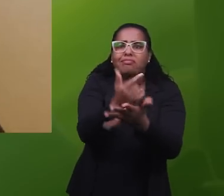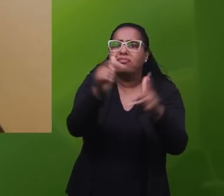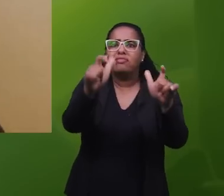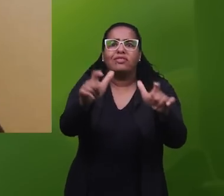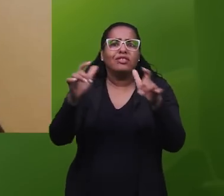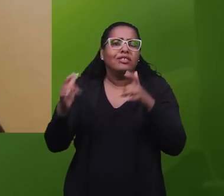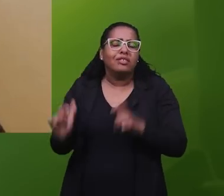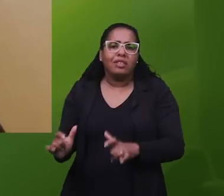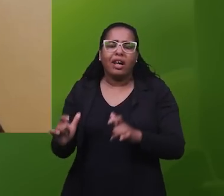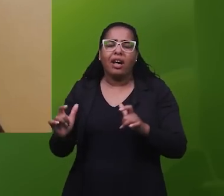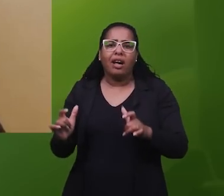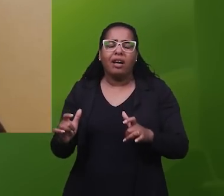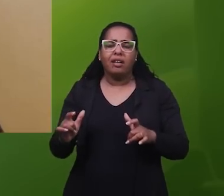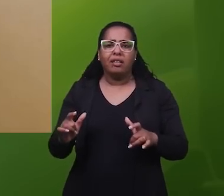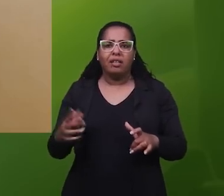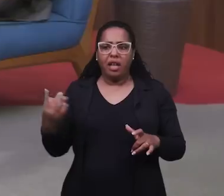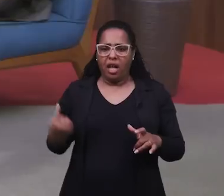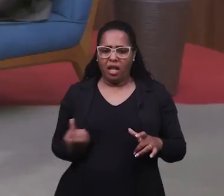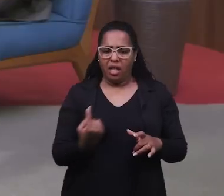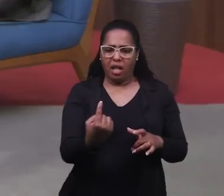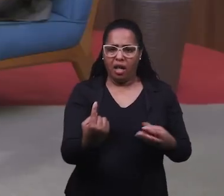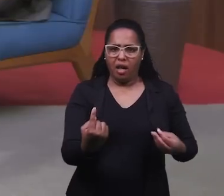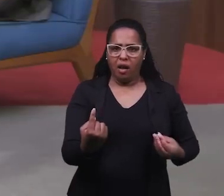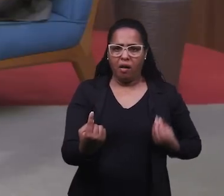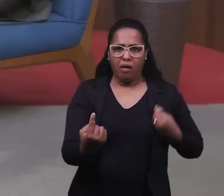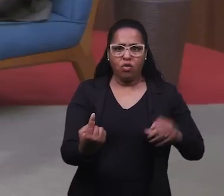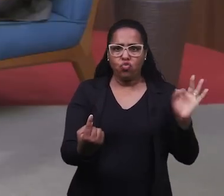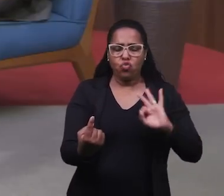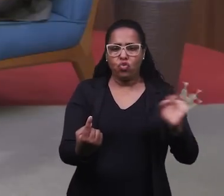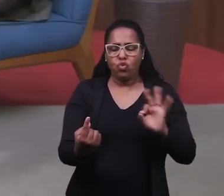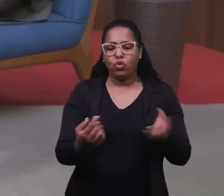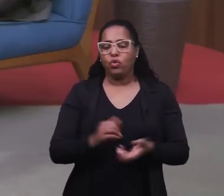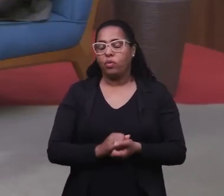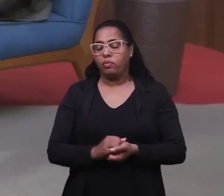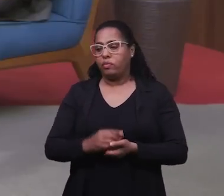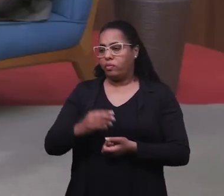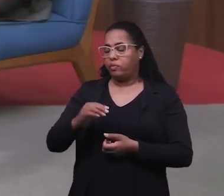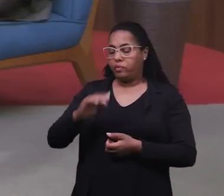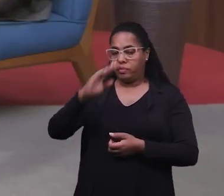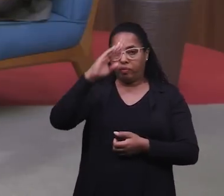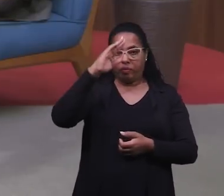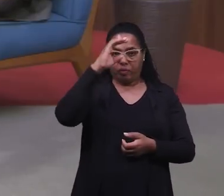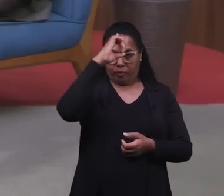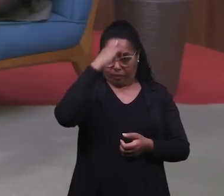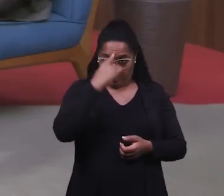estava. E agora eu passo para Daniel poder falar um pouquinho sobre esses lugares.